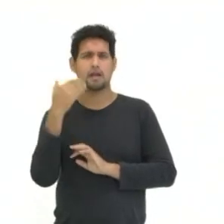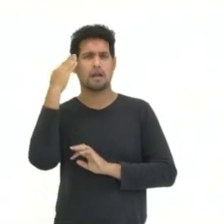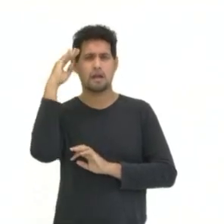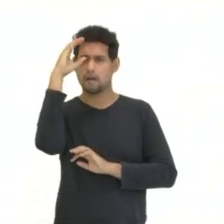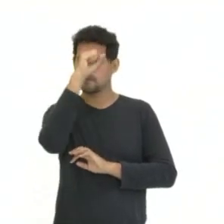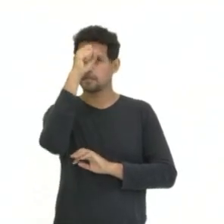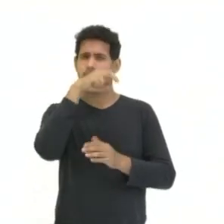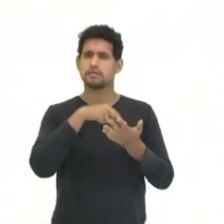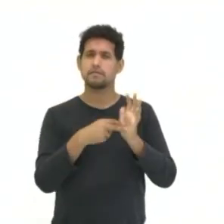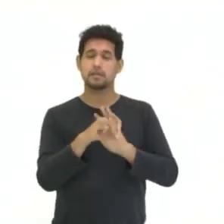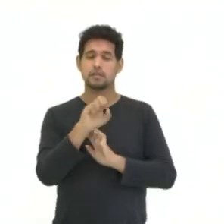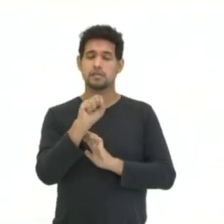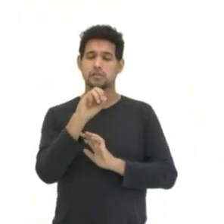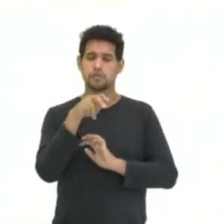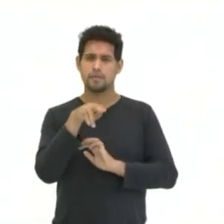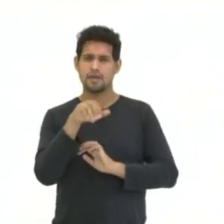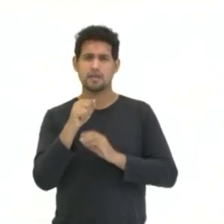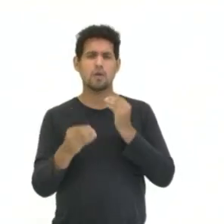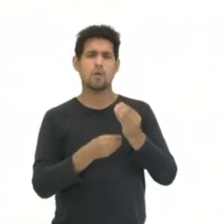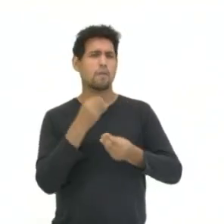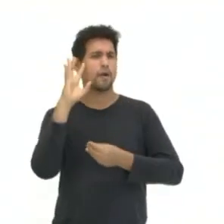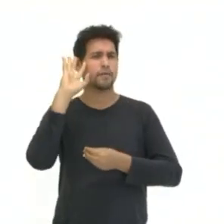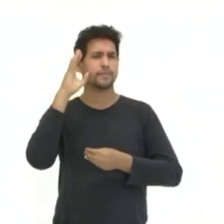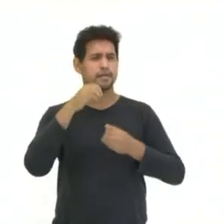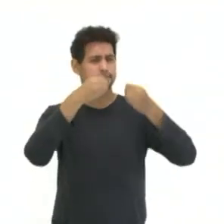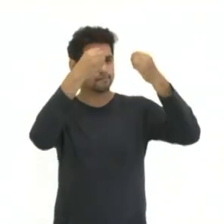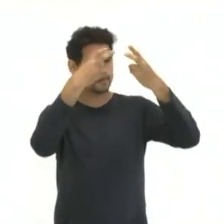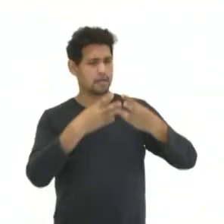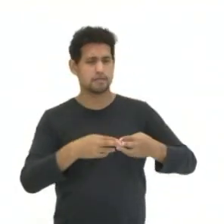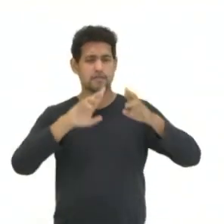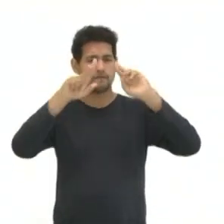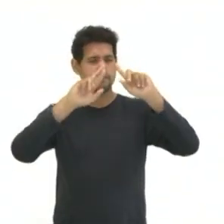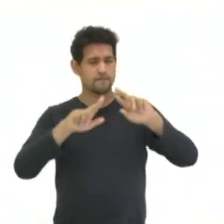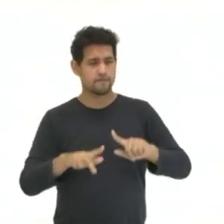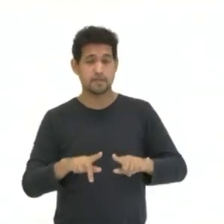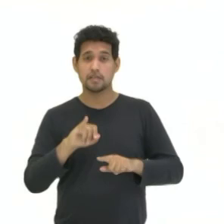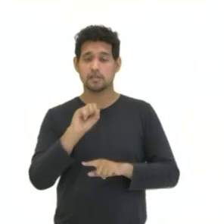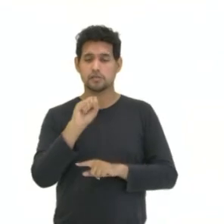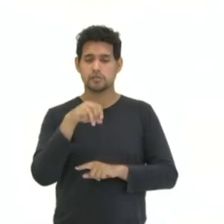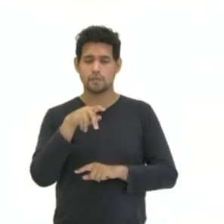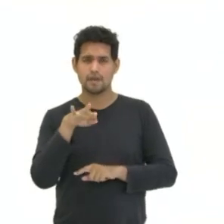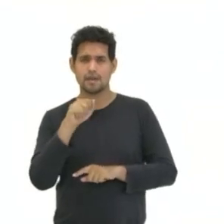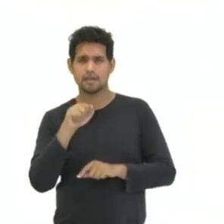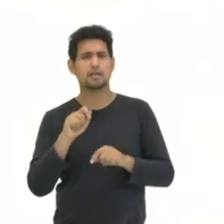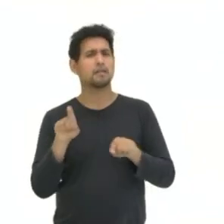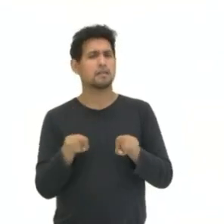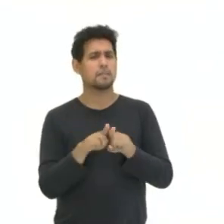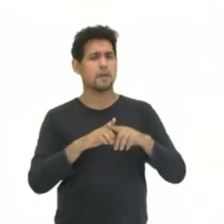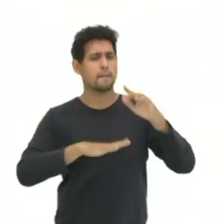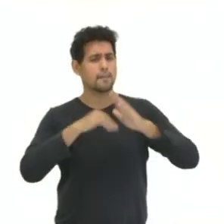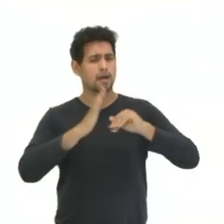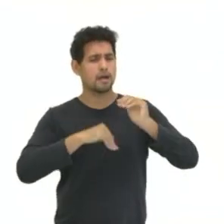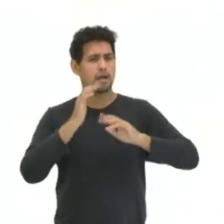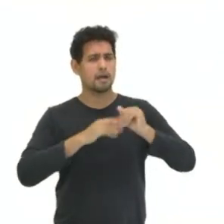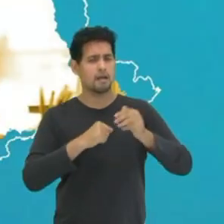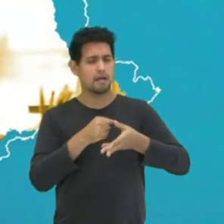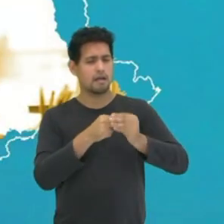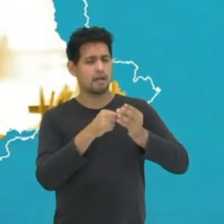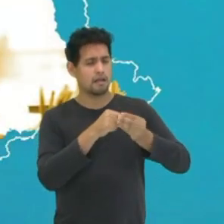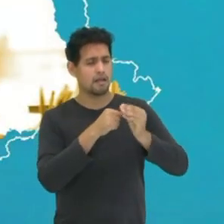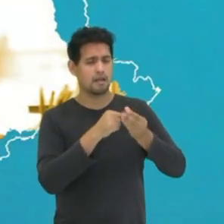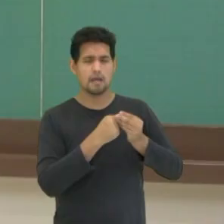o que é isomeria e quando ela acontece, classificamos os diferentes tipos de isomeria, praticamos o conhecimento por meio de